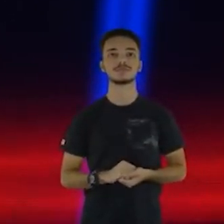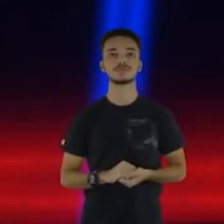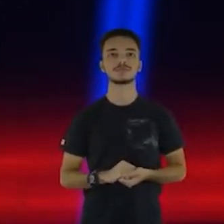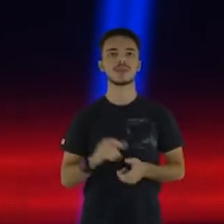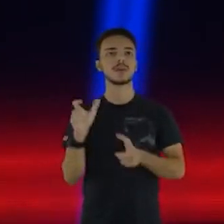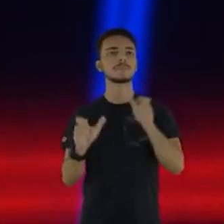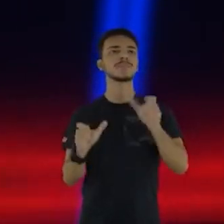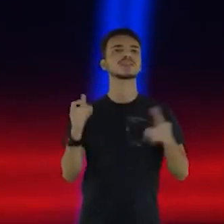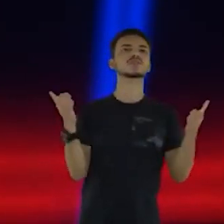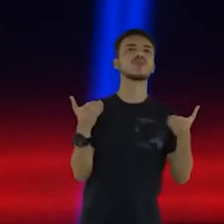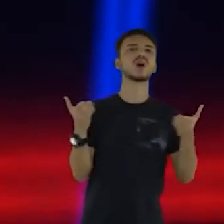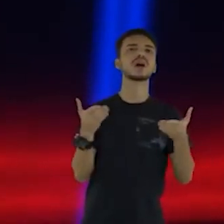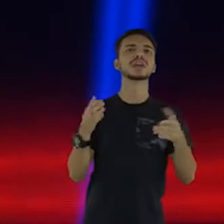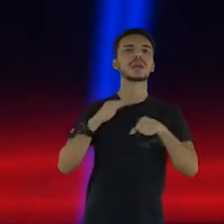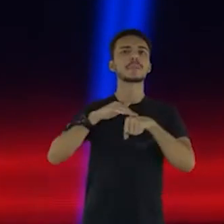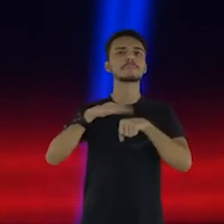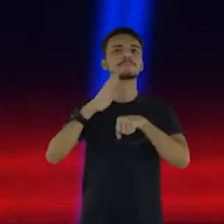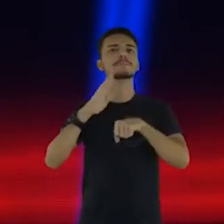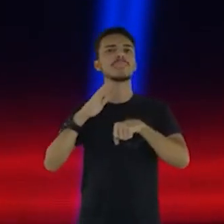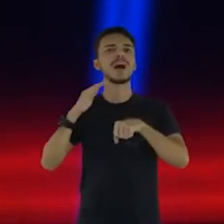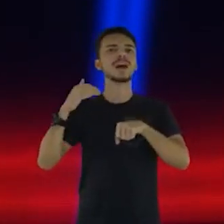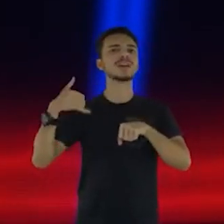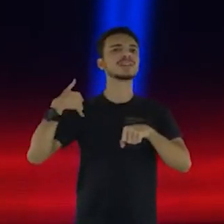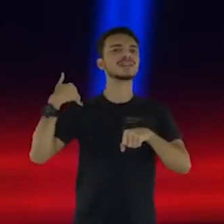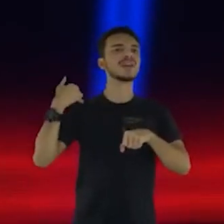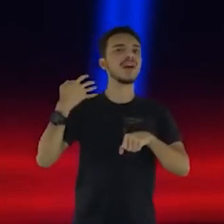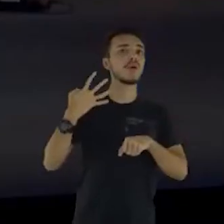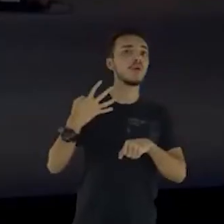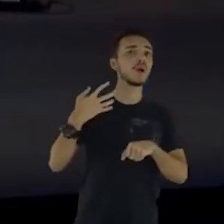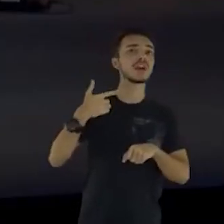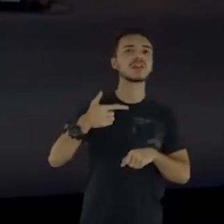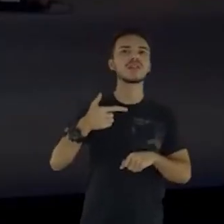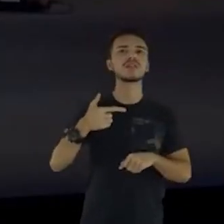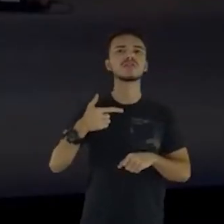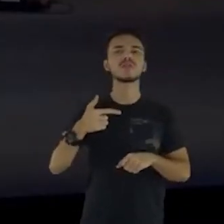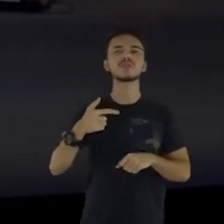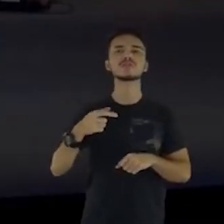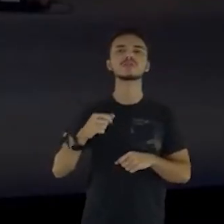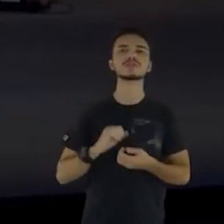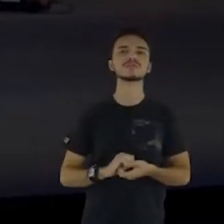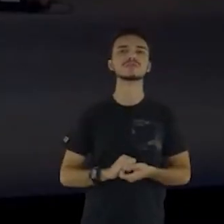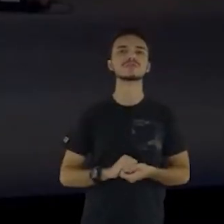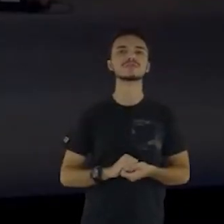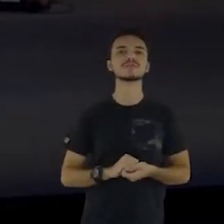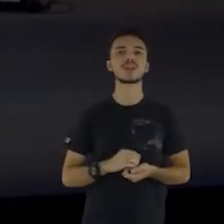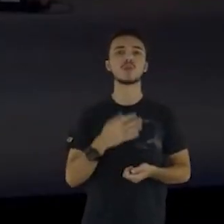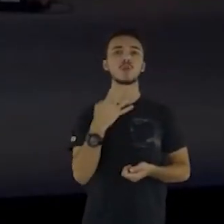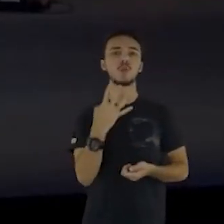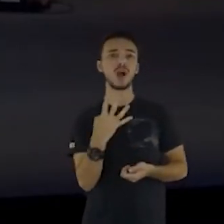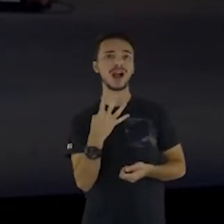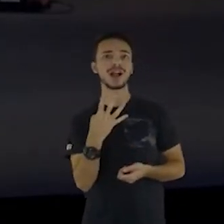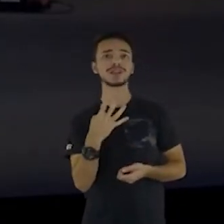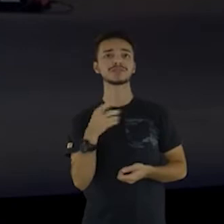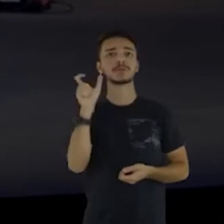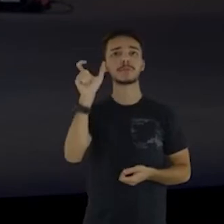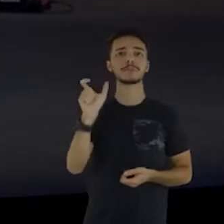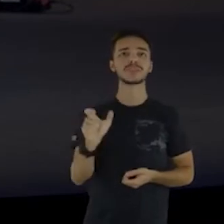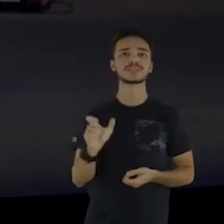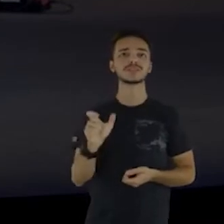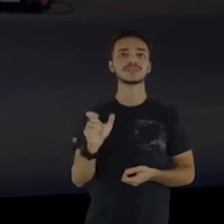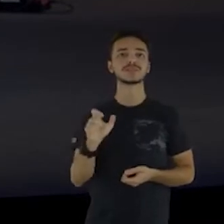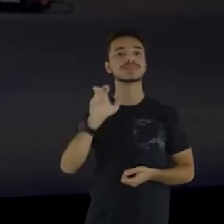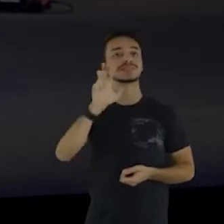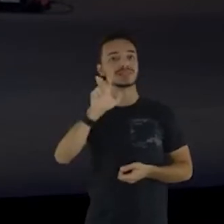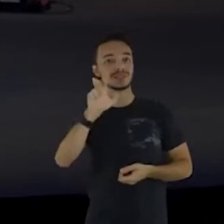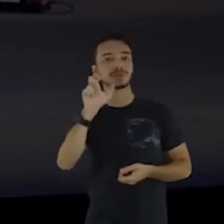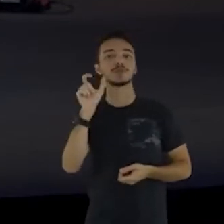Jesus! Deixa eu ver quem tem mais de 40 aí. Um, dois, três, quatro comigo, Jesus. Cinco, glória a